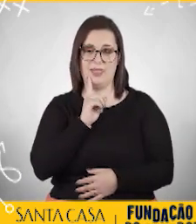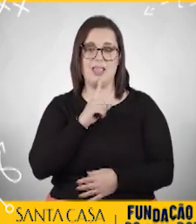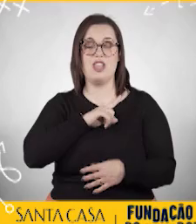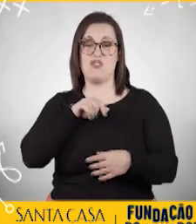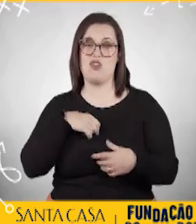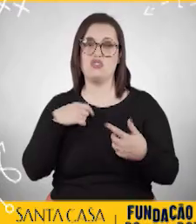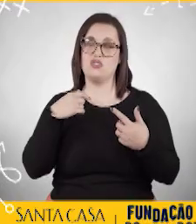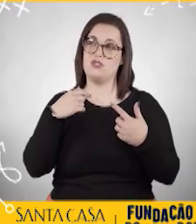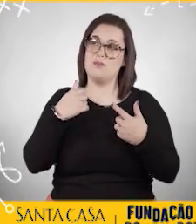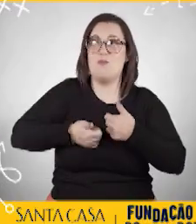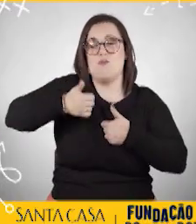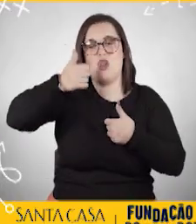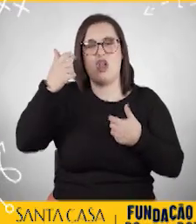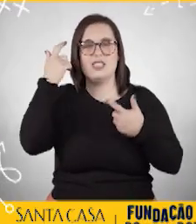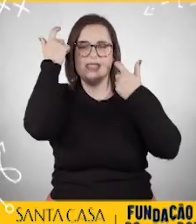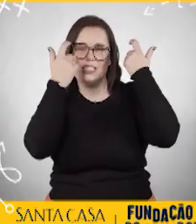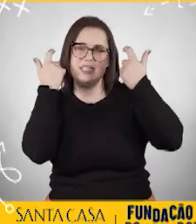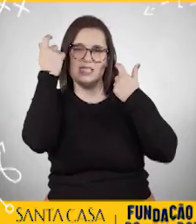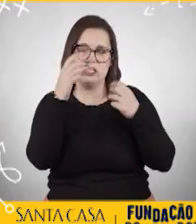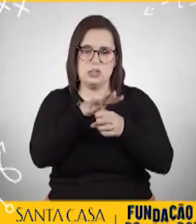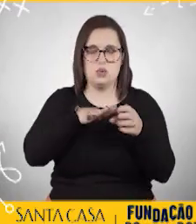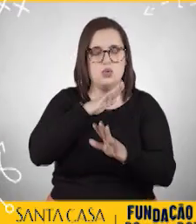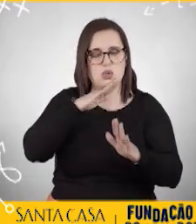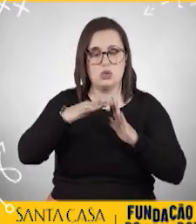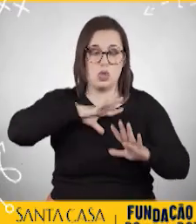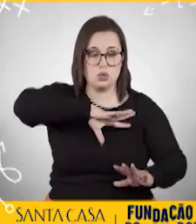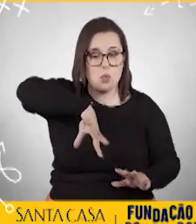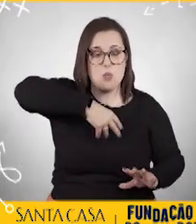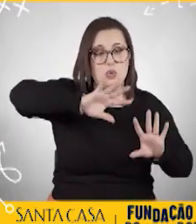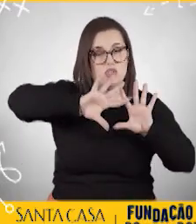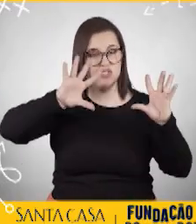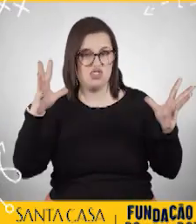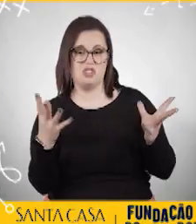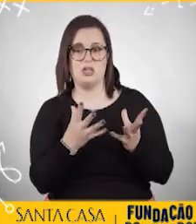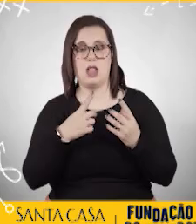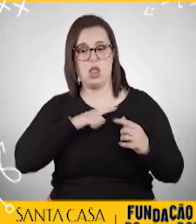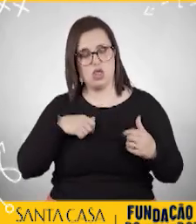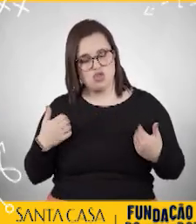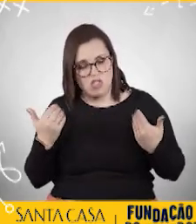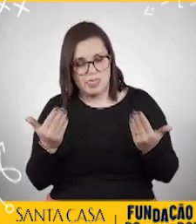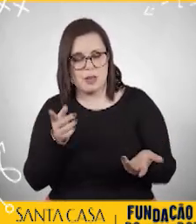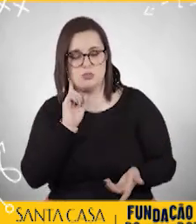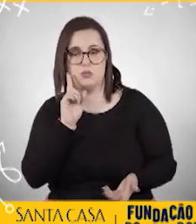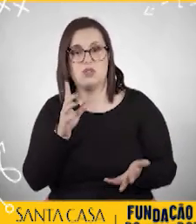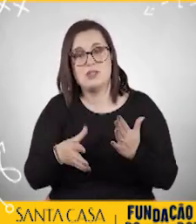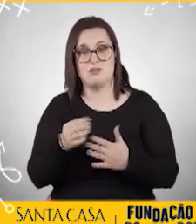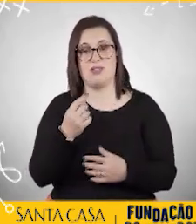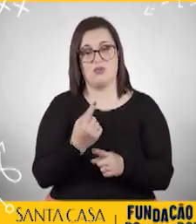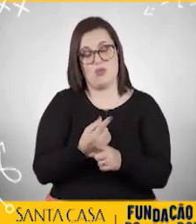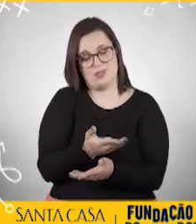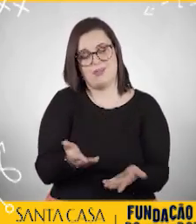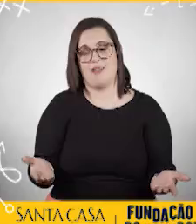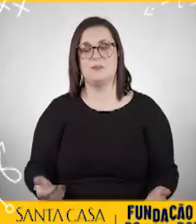para a gente para pensarmos melhor nas situações que acontecem no mundo em geral, darmos mais importância às